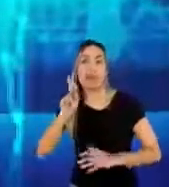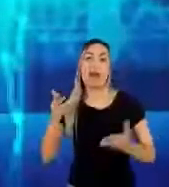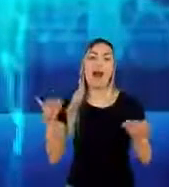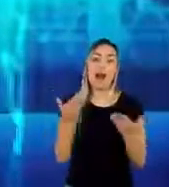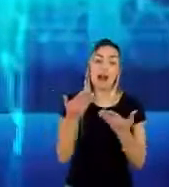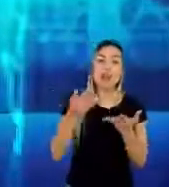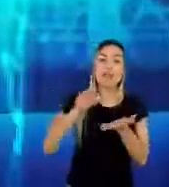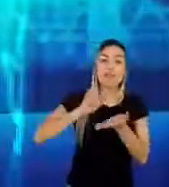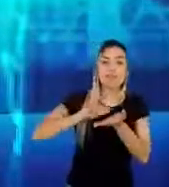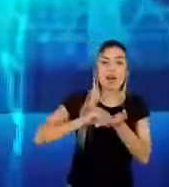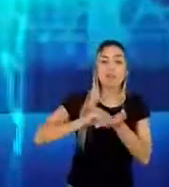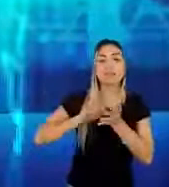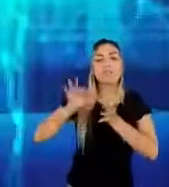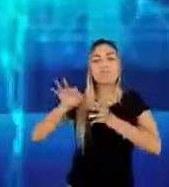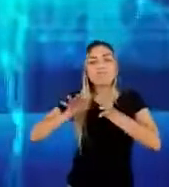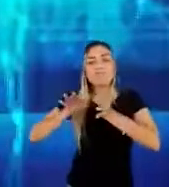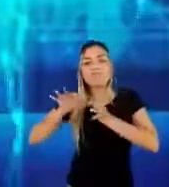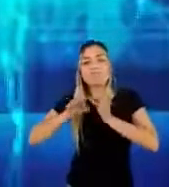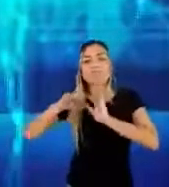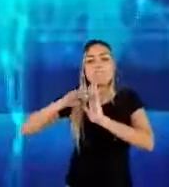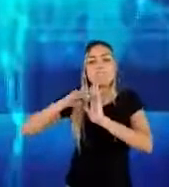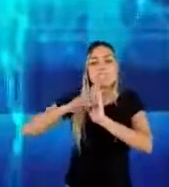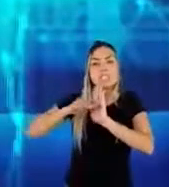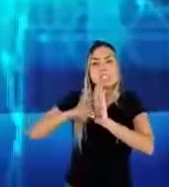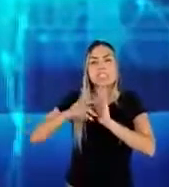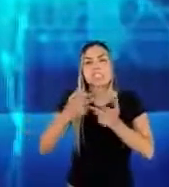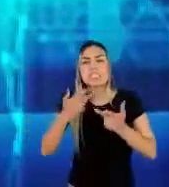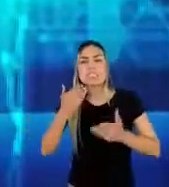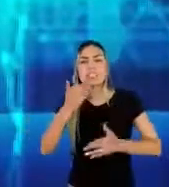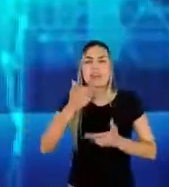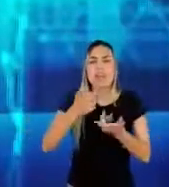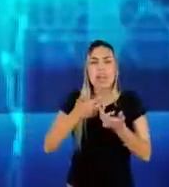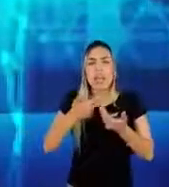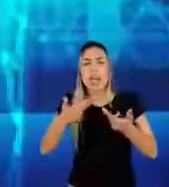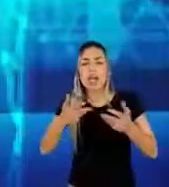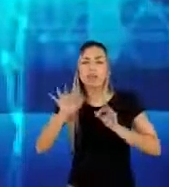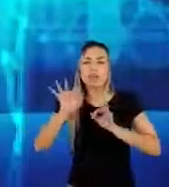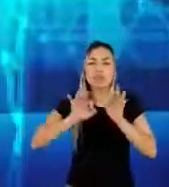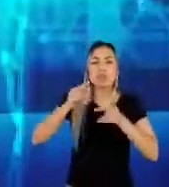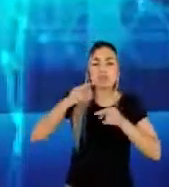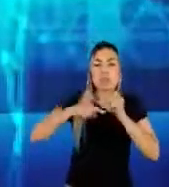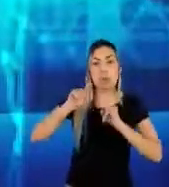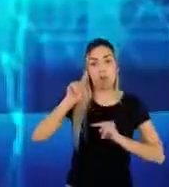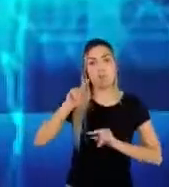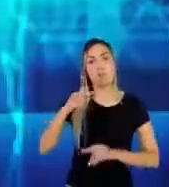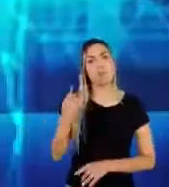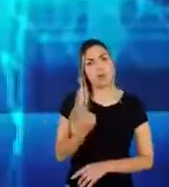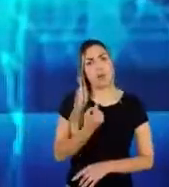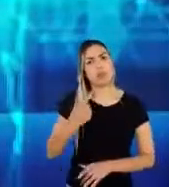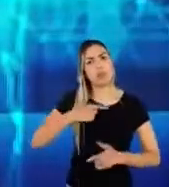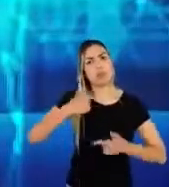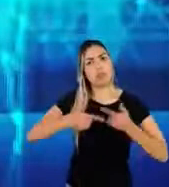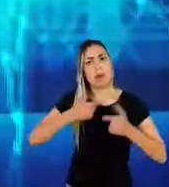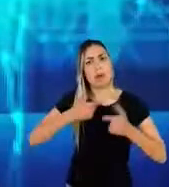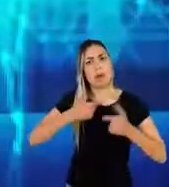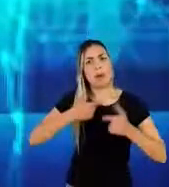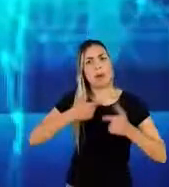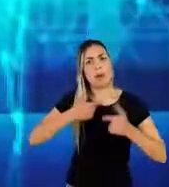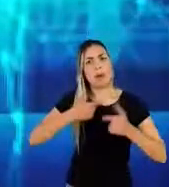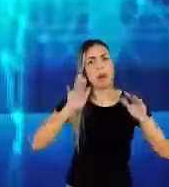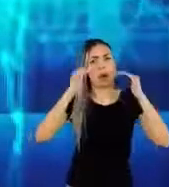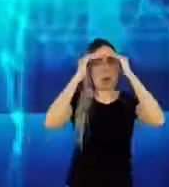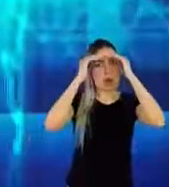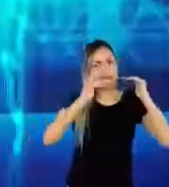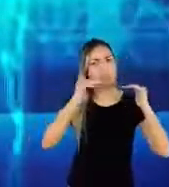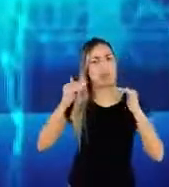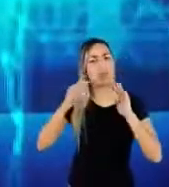precisa destravar algumas questões, afinal de contas, nós aqui trabalhamos com transparência, previsibilidade e respeito a contratos.